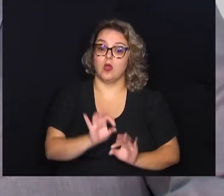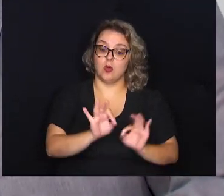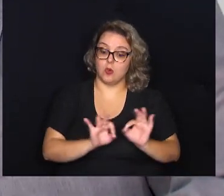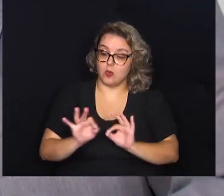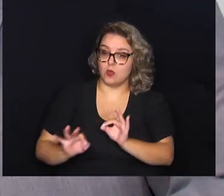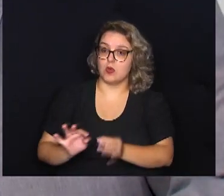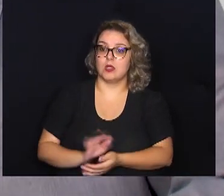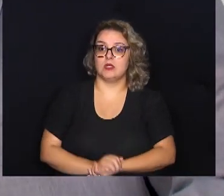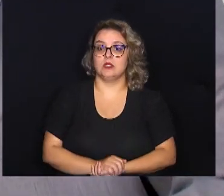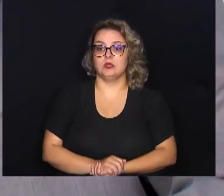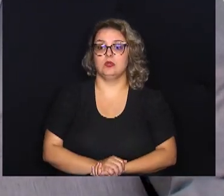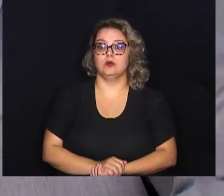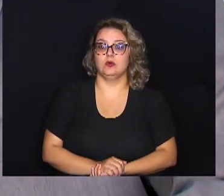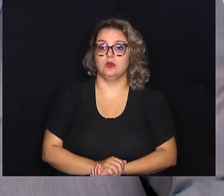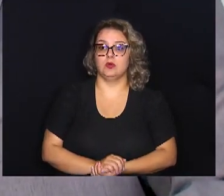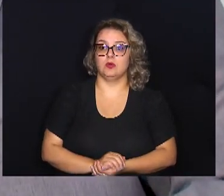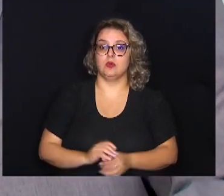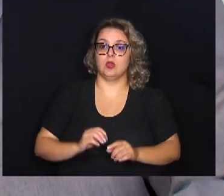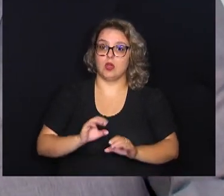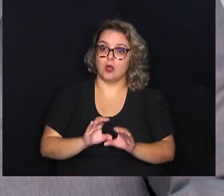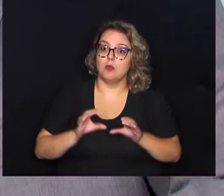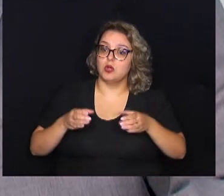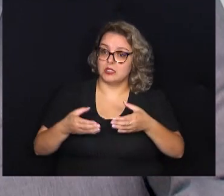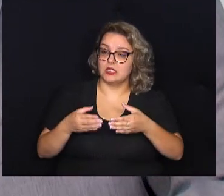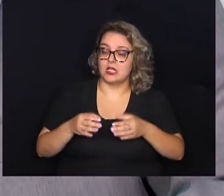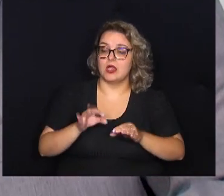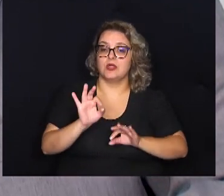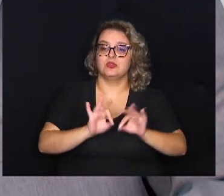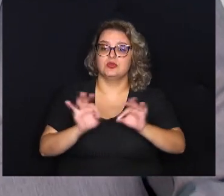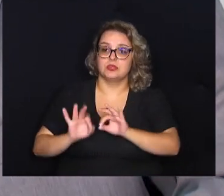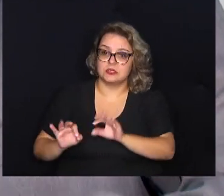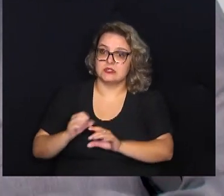organizada, comunidade civil organizada na sociedade,